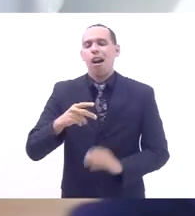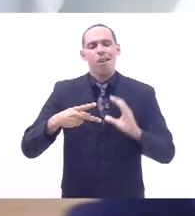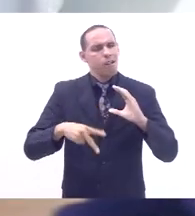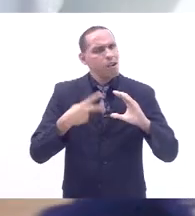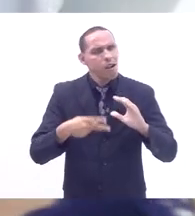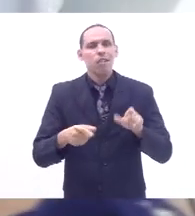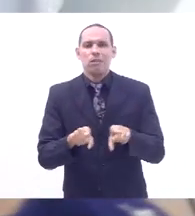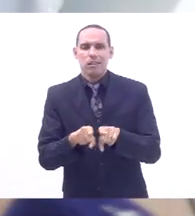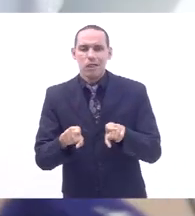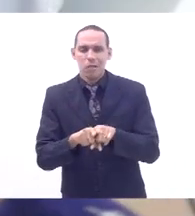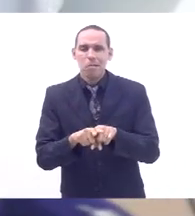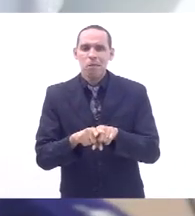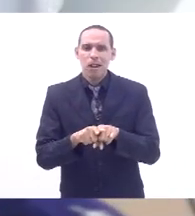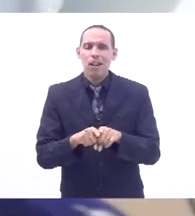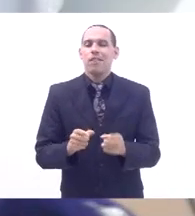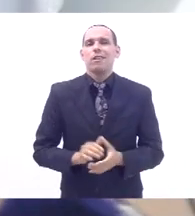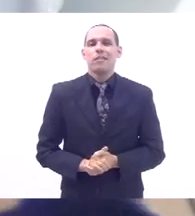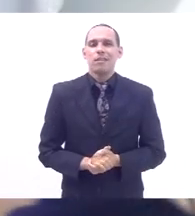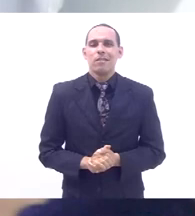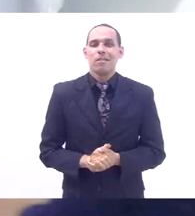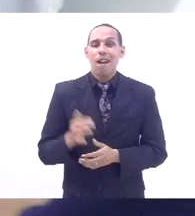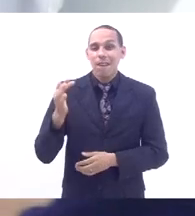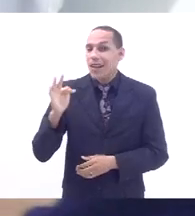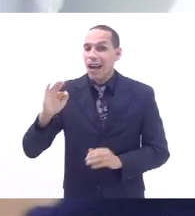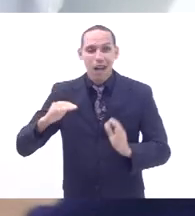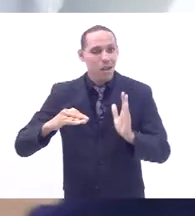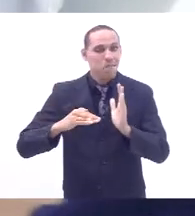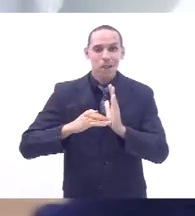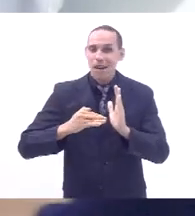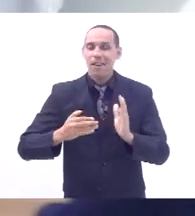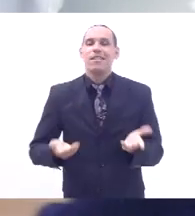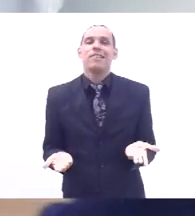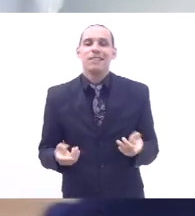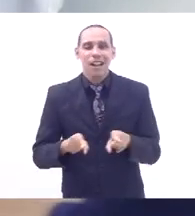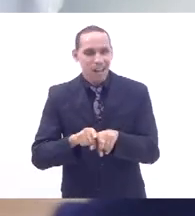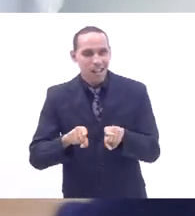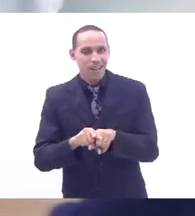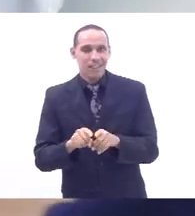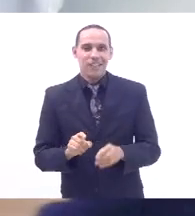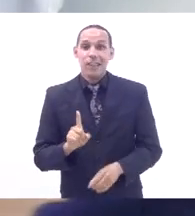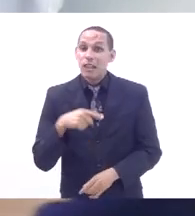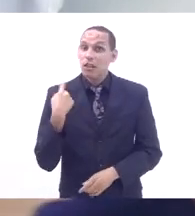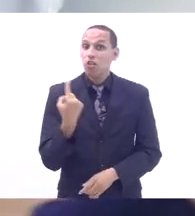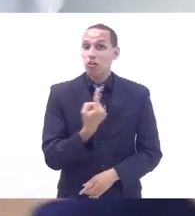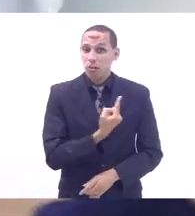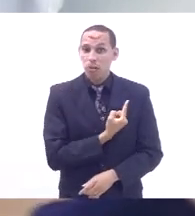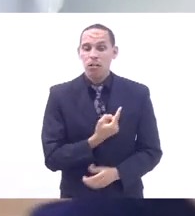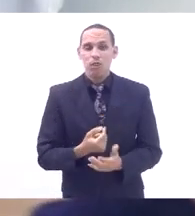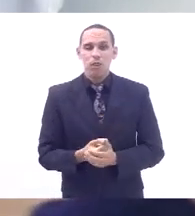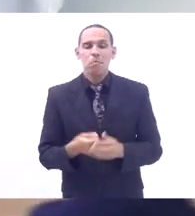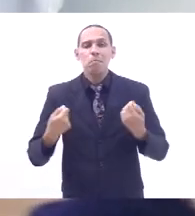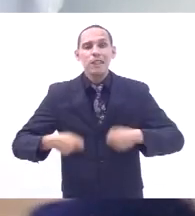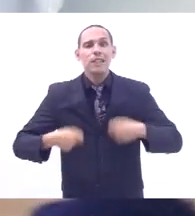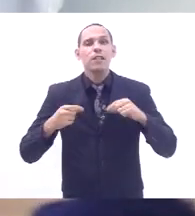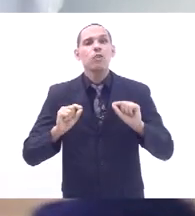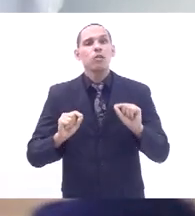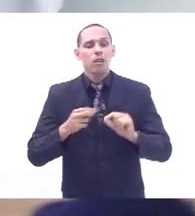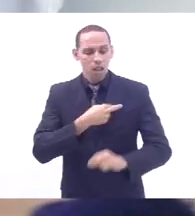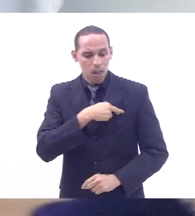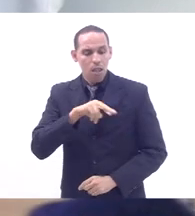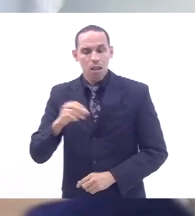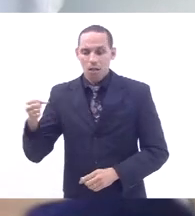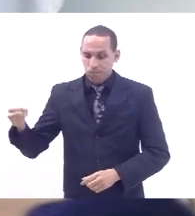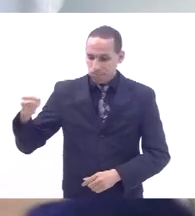dentro da Câmara Municipal, da Federal. Nós temos que colocar a religião onde